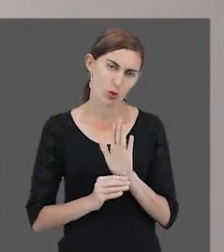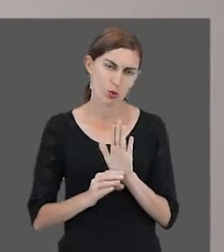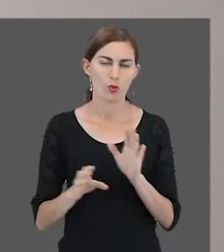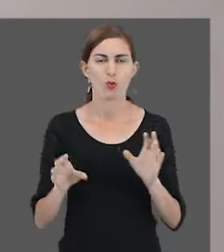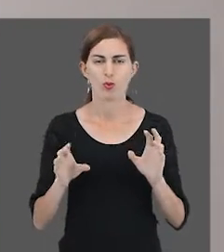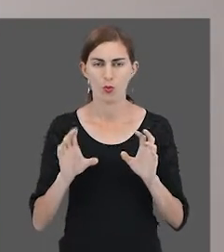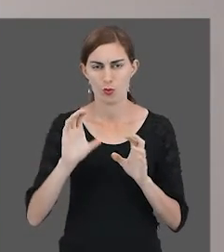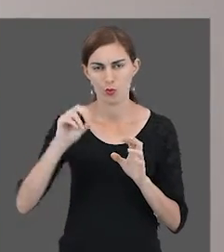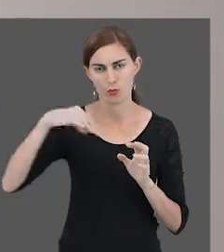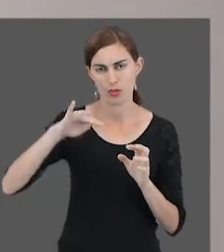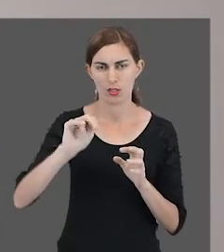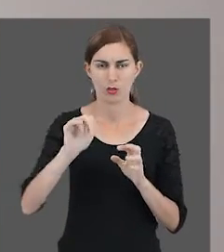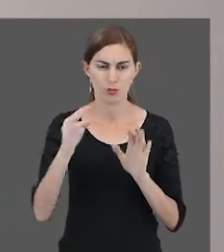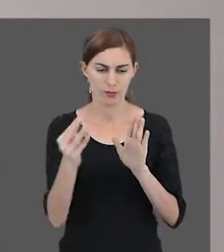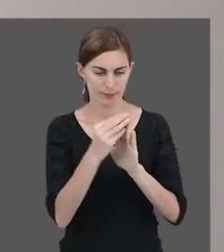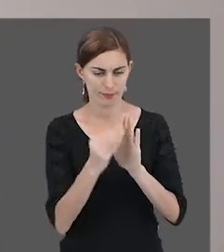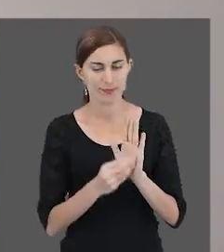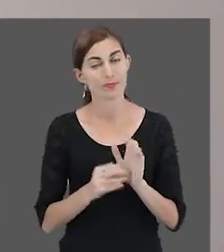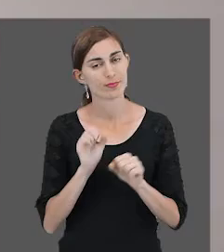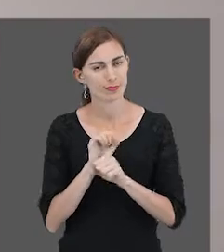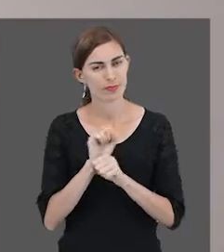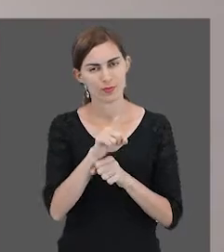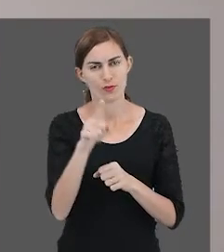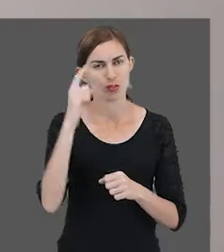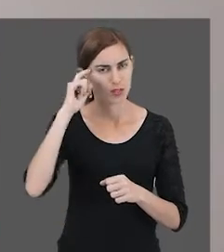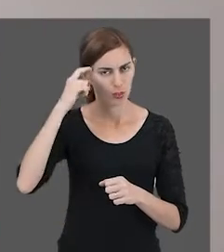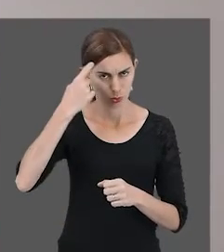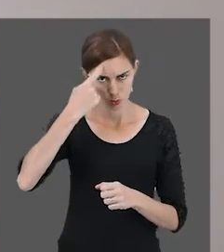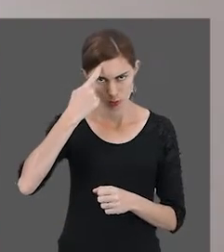conteúdo nesse assunto, certo? Eu espero que você